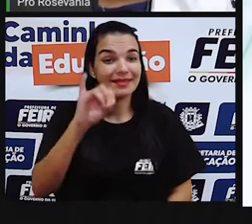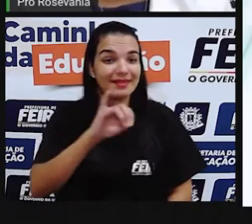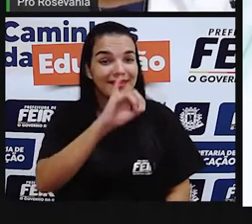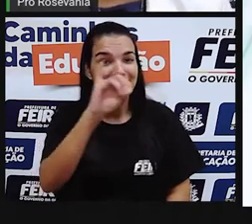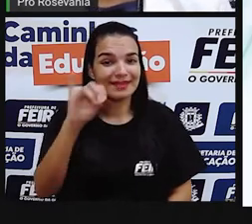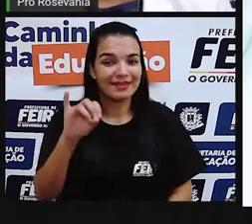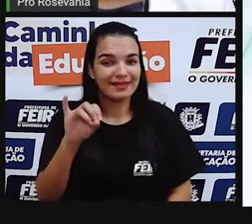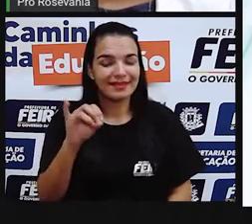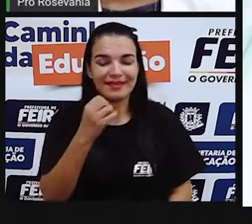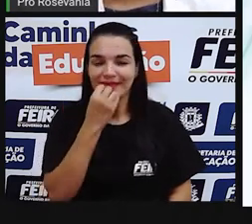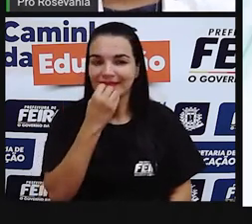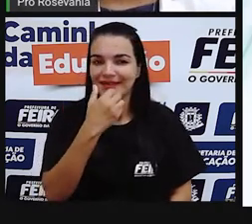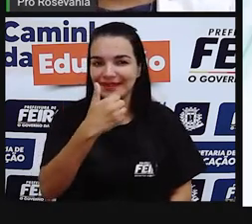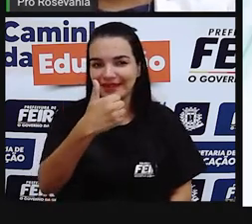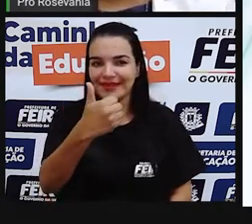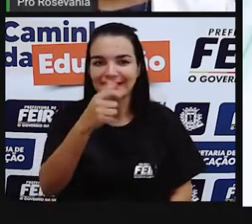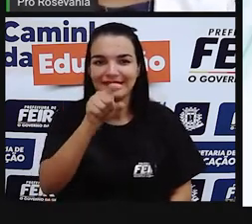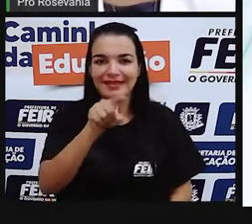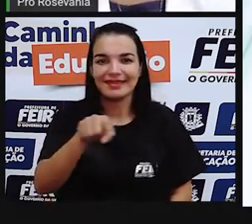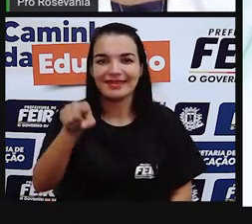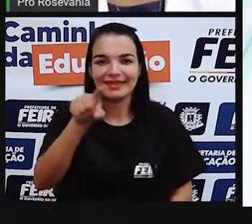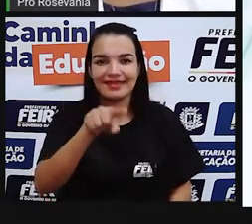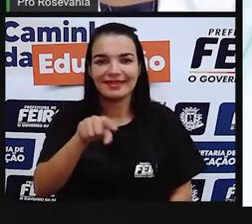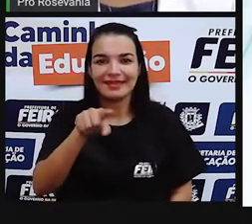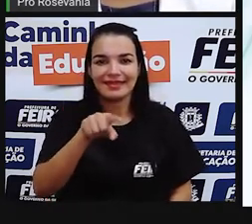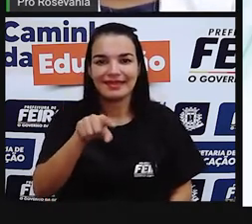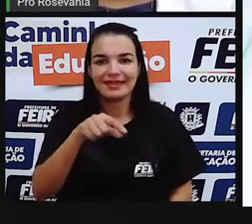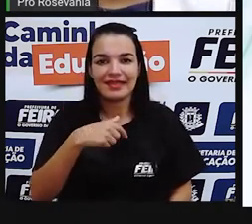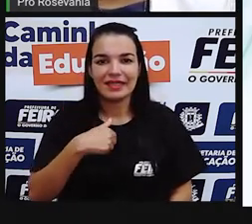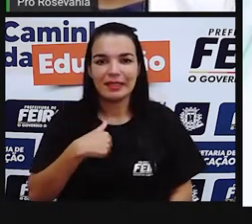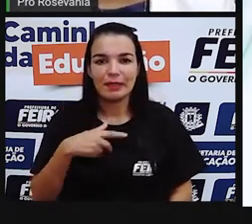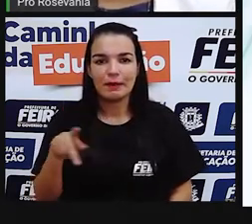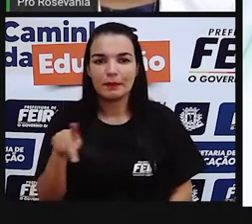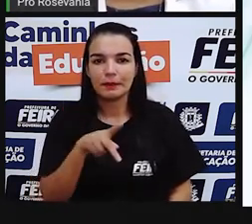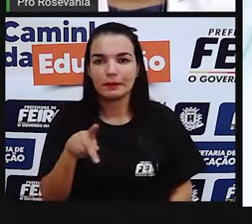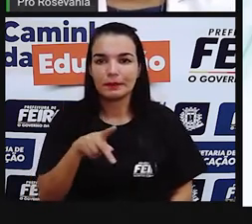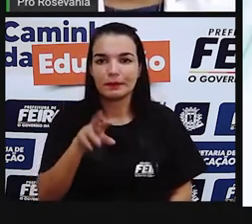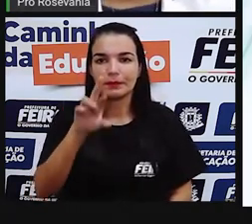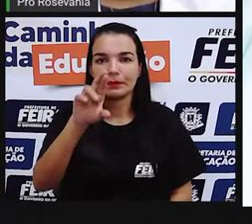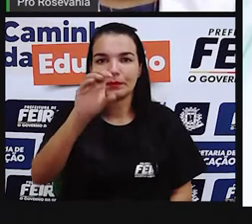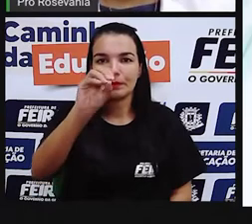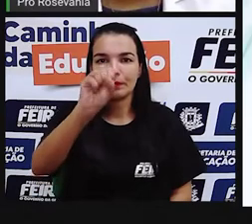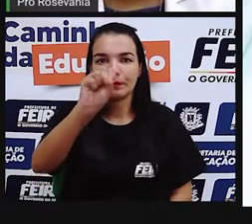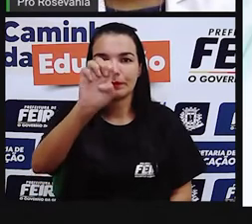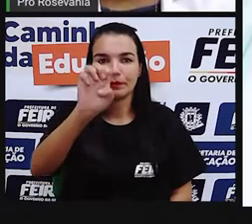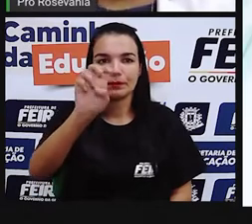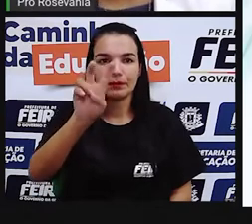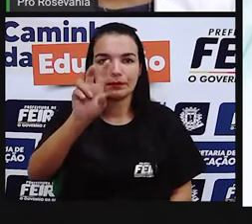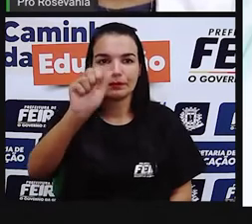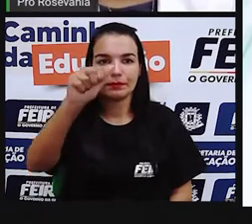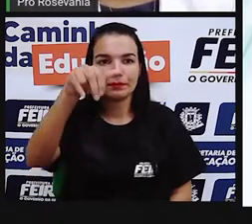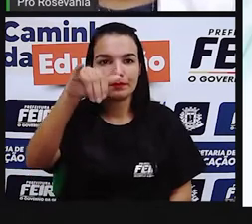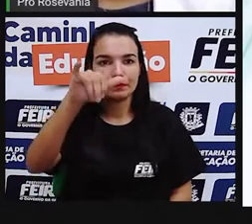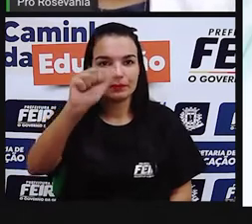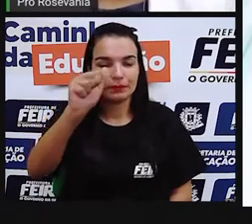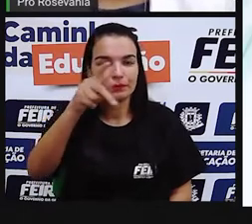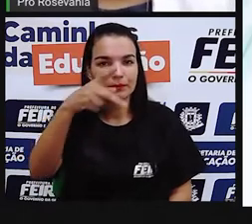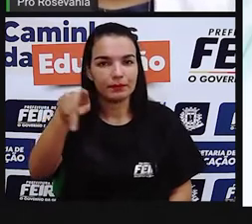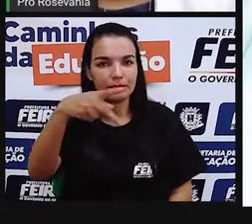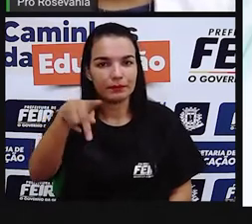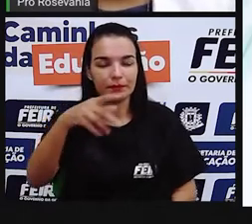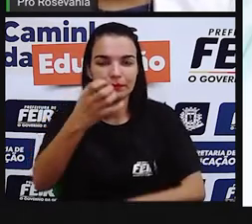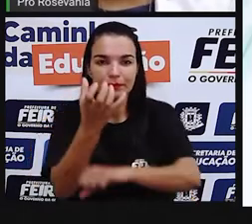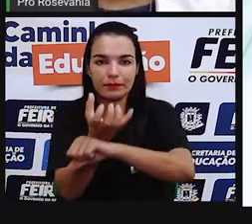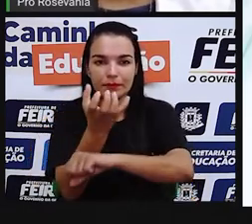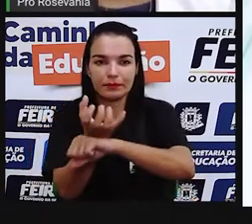Olá, meus amores, aqui é a professora Rosevania, né? Como vocês sabem, eu sou professora de Geografia. Hoje nós vamos ter uma